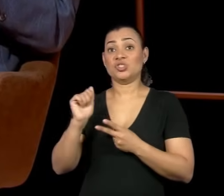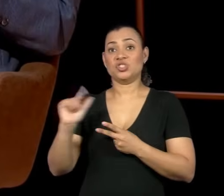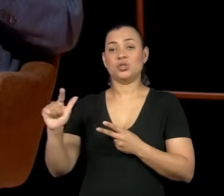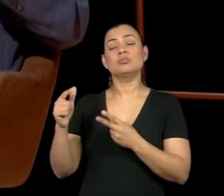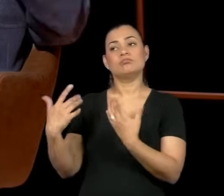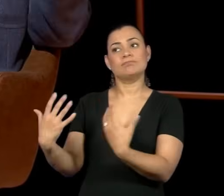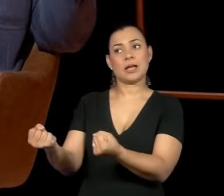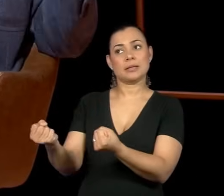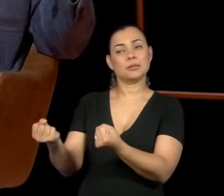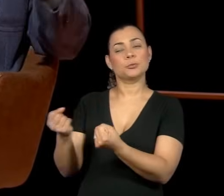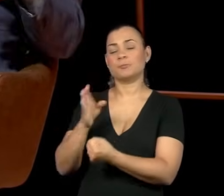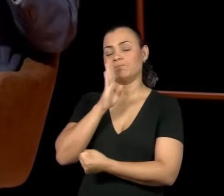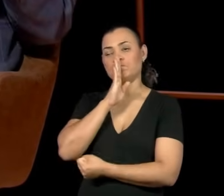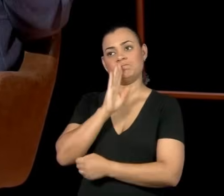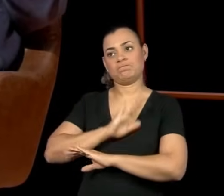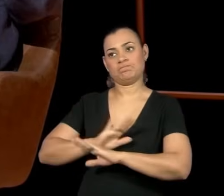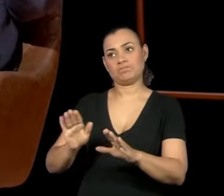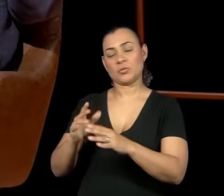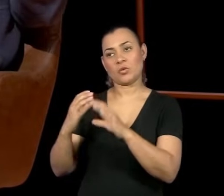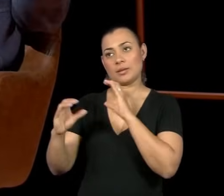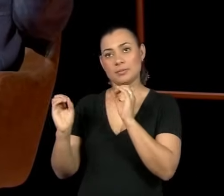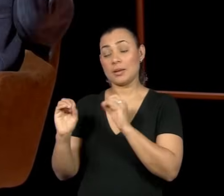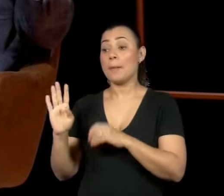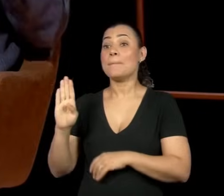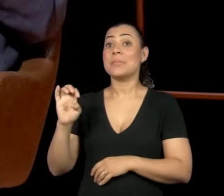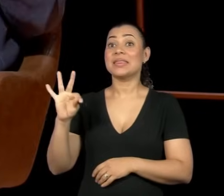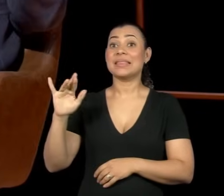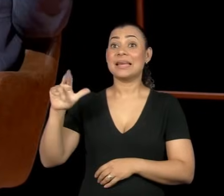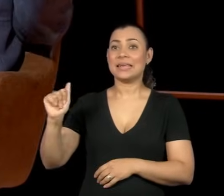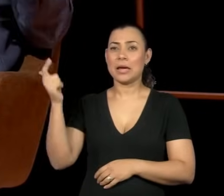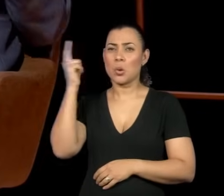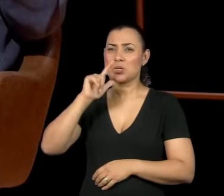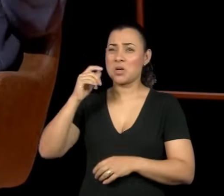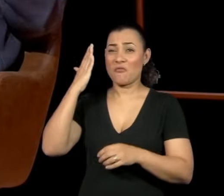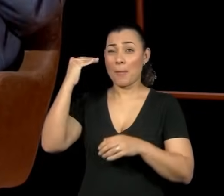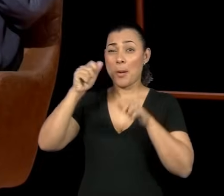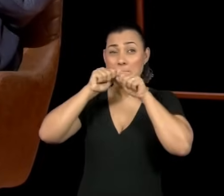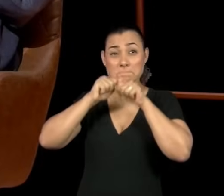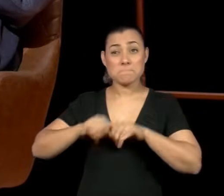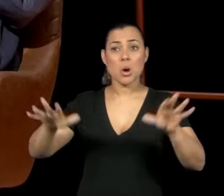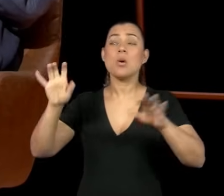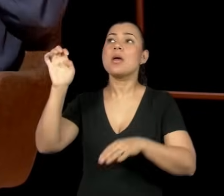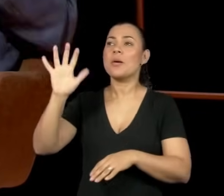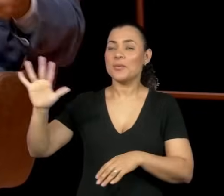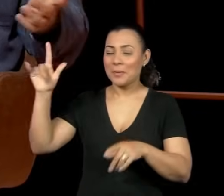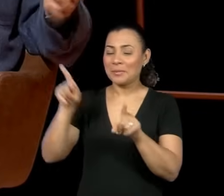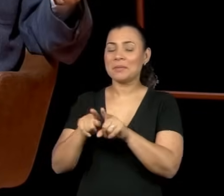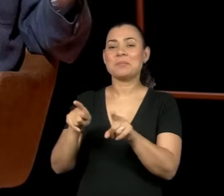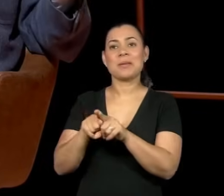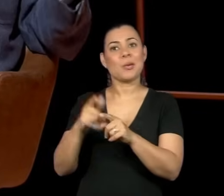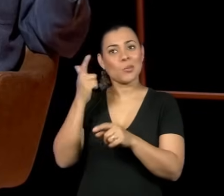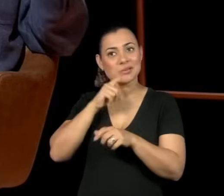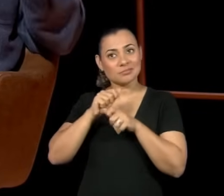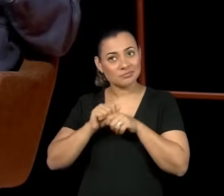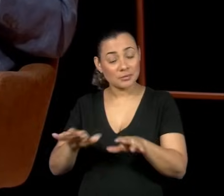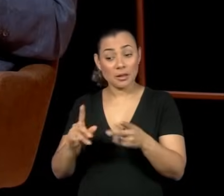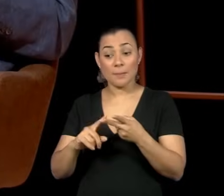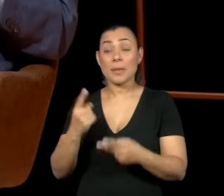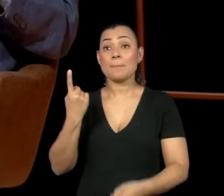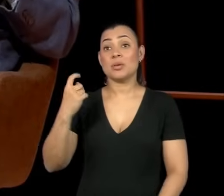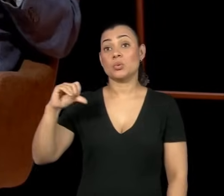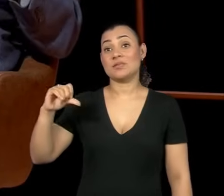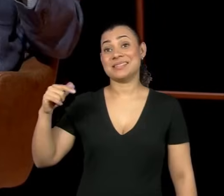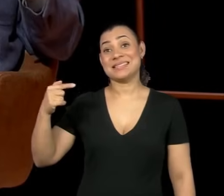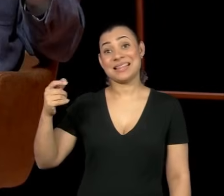foi uma apresentação maravilhosa. Bethânia estourou com Carcará depois na Europa com o nosso trabalho. Na década de